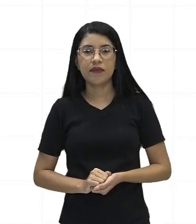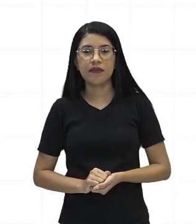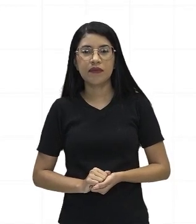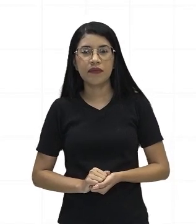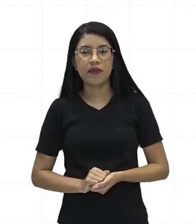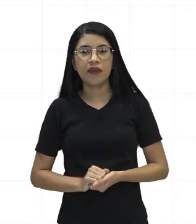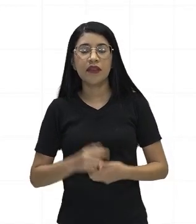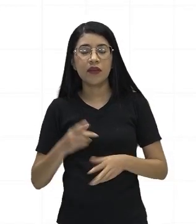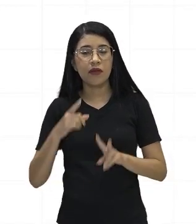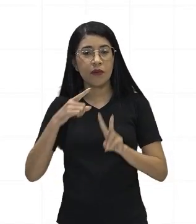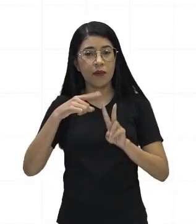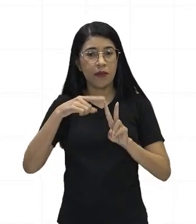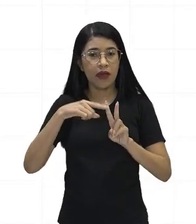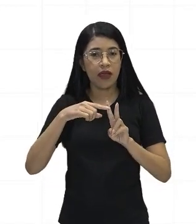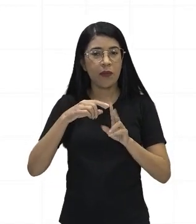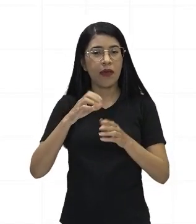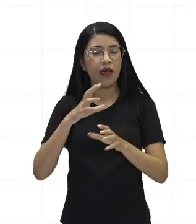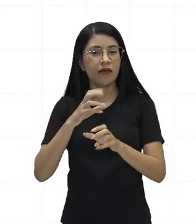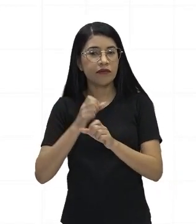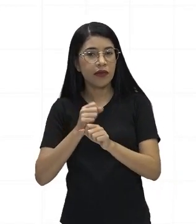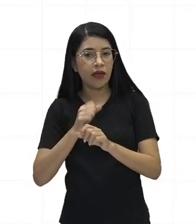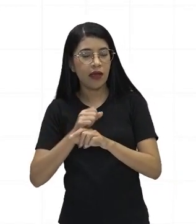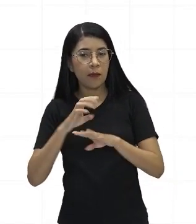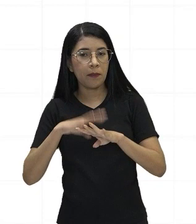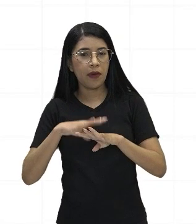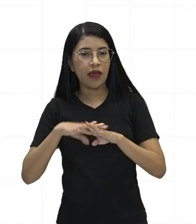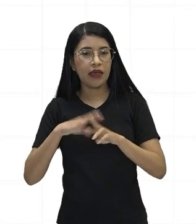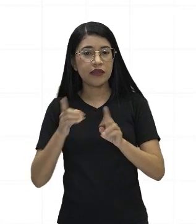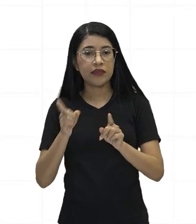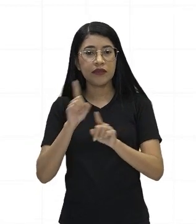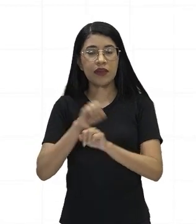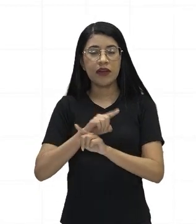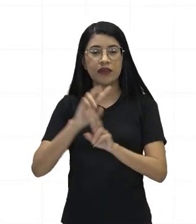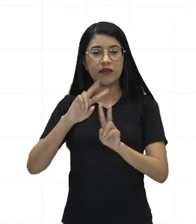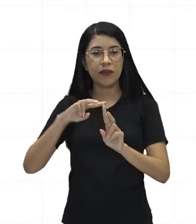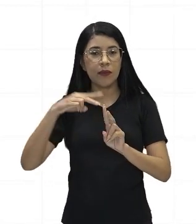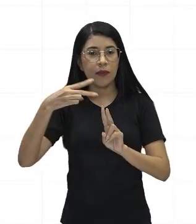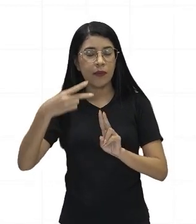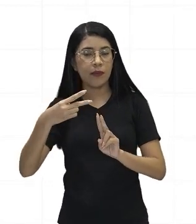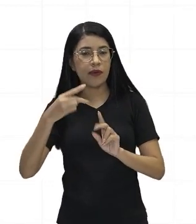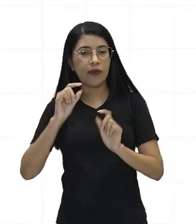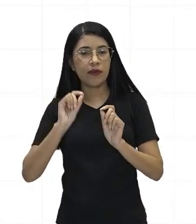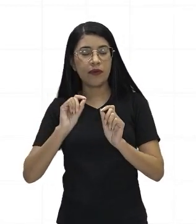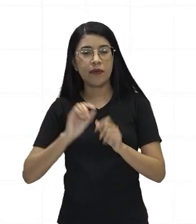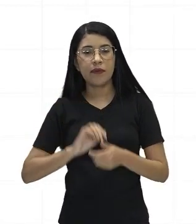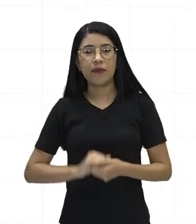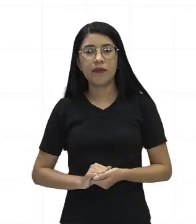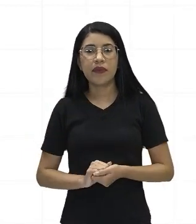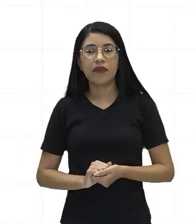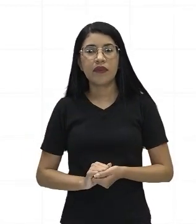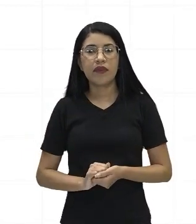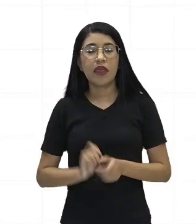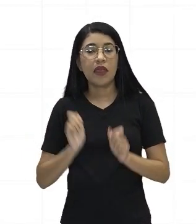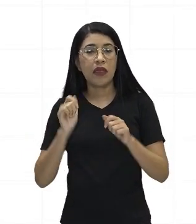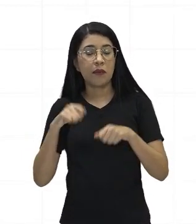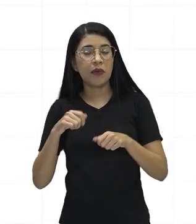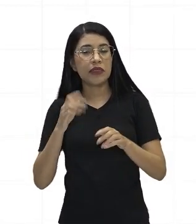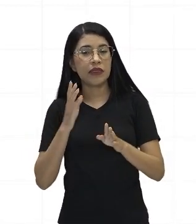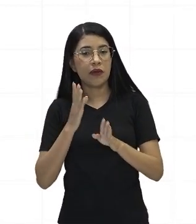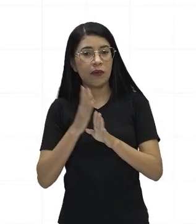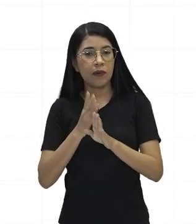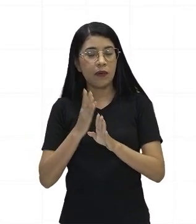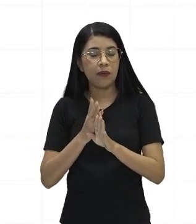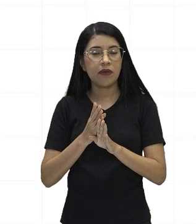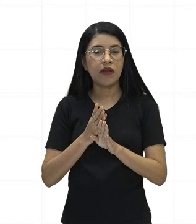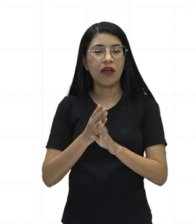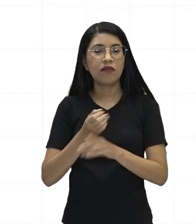operação matemática inversa à elevação ao quadrado. Ela permite encontrar o